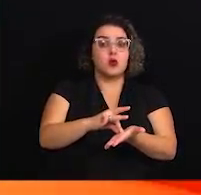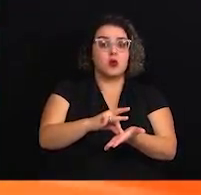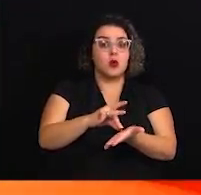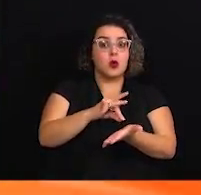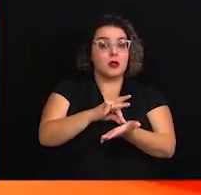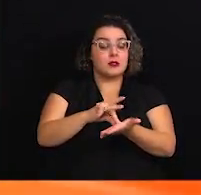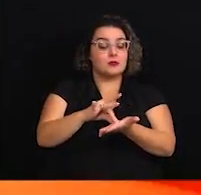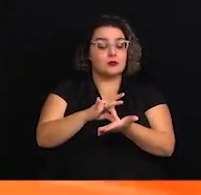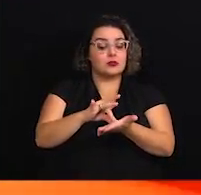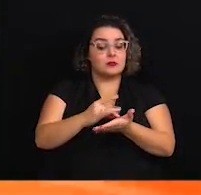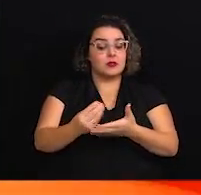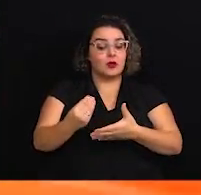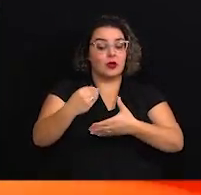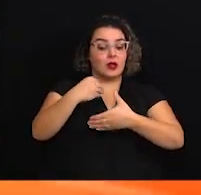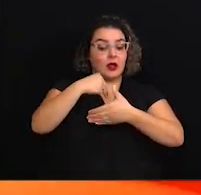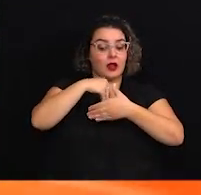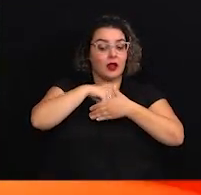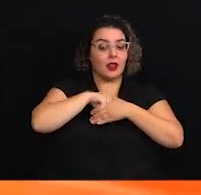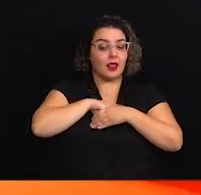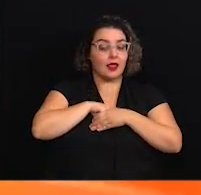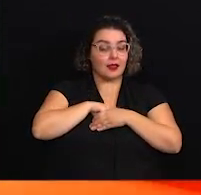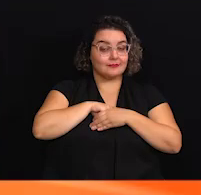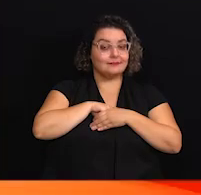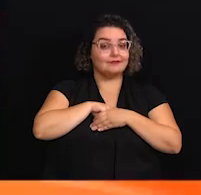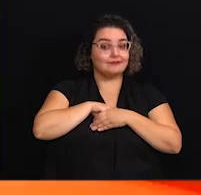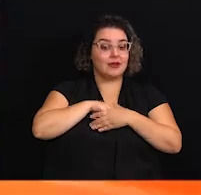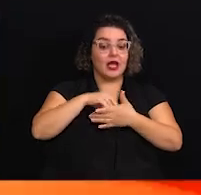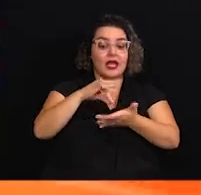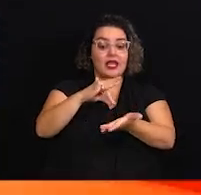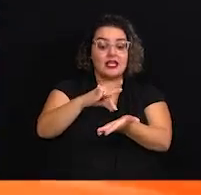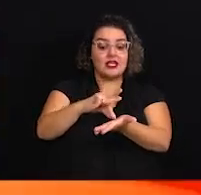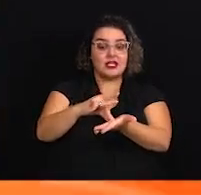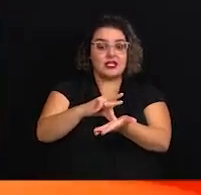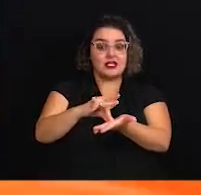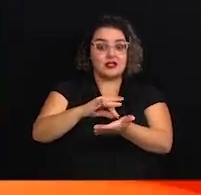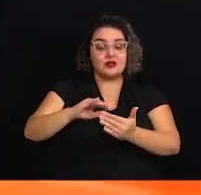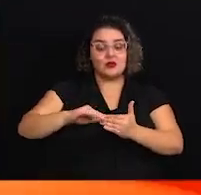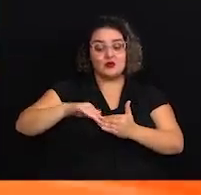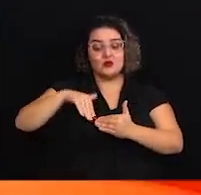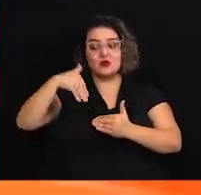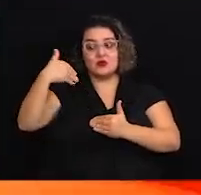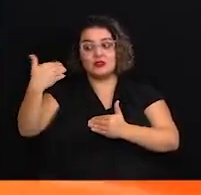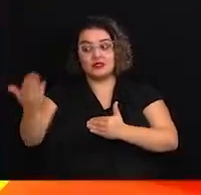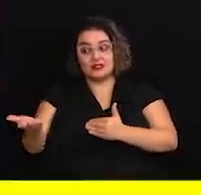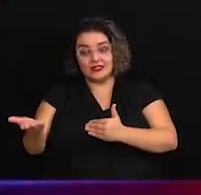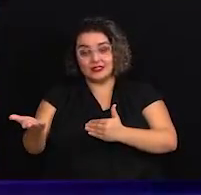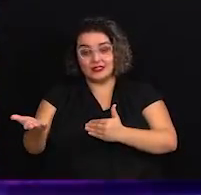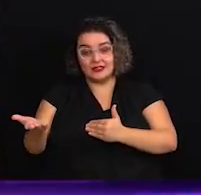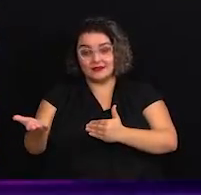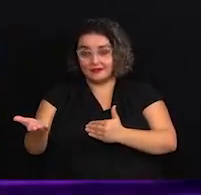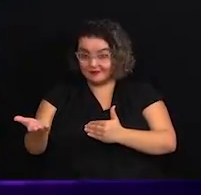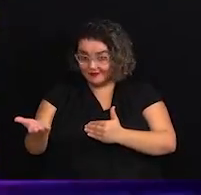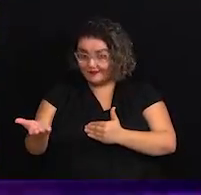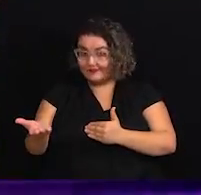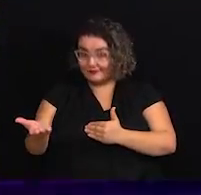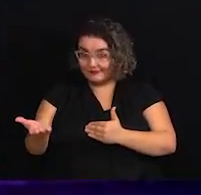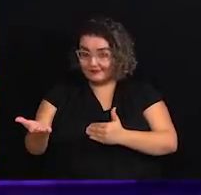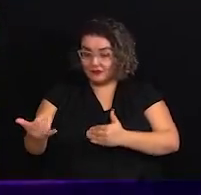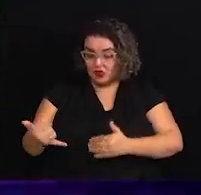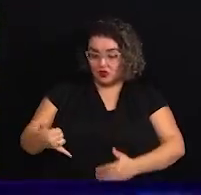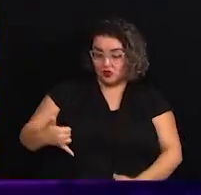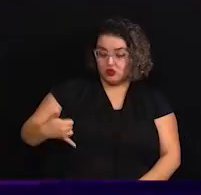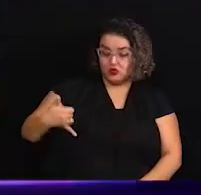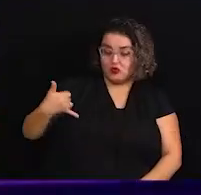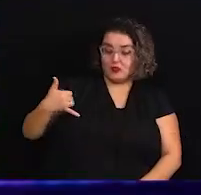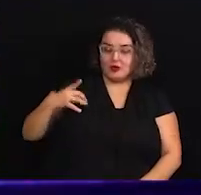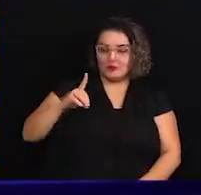os inimigos internos, que estão dentro de nós, e os inimigos externos. Então,